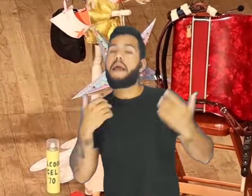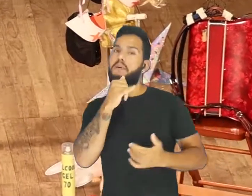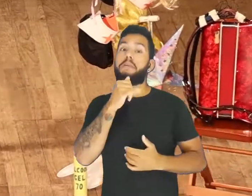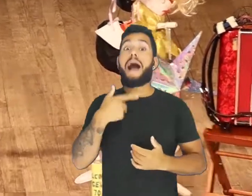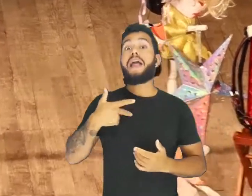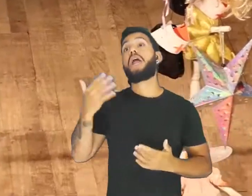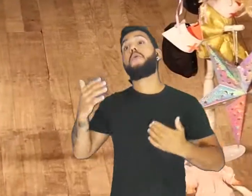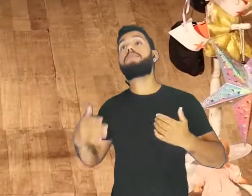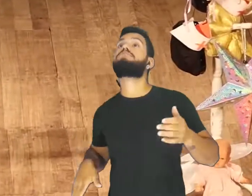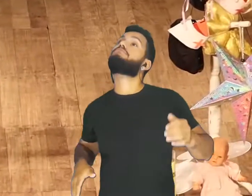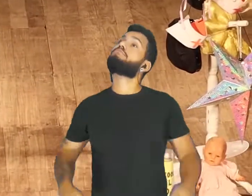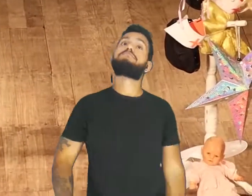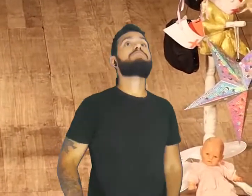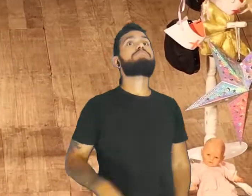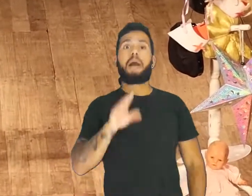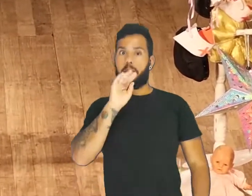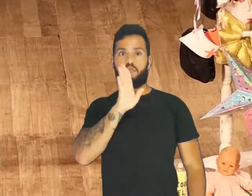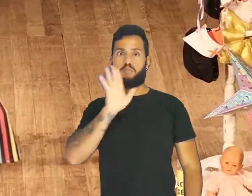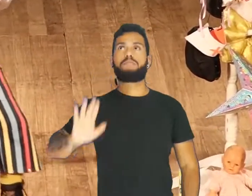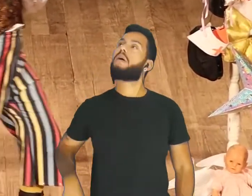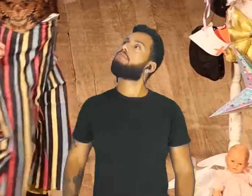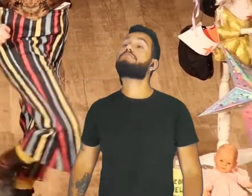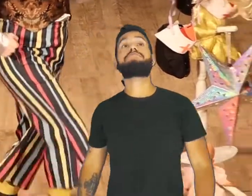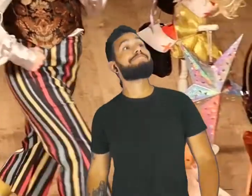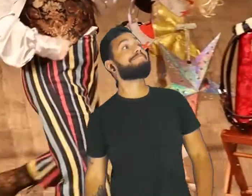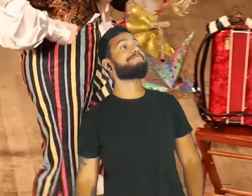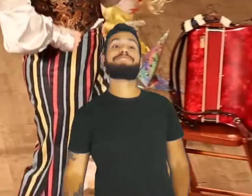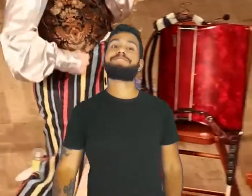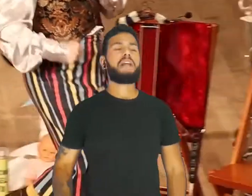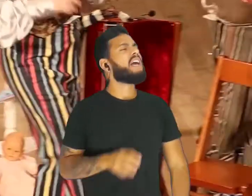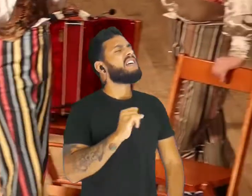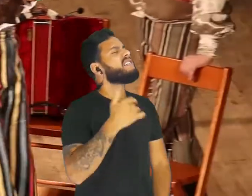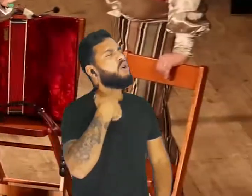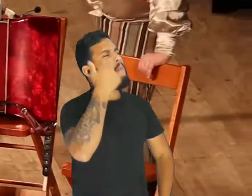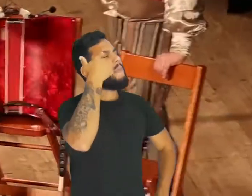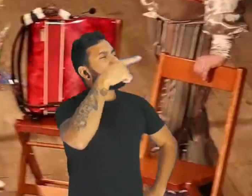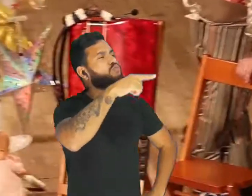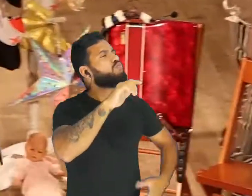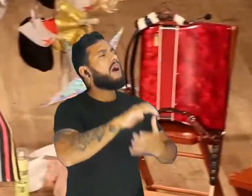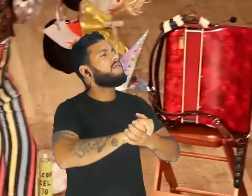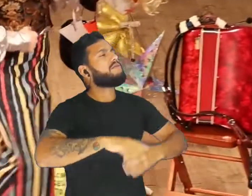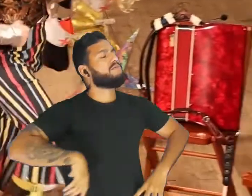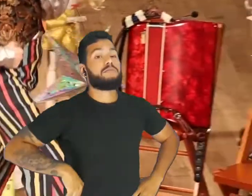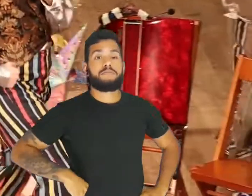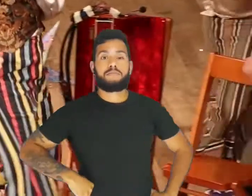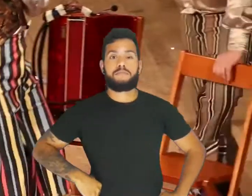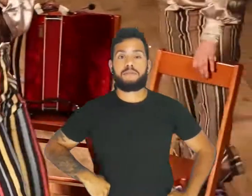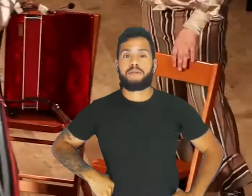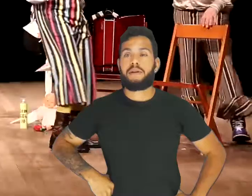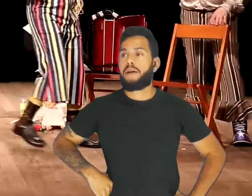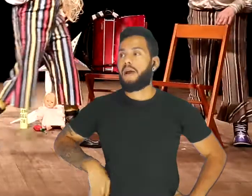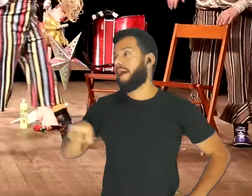nós estamos aqui gravando pra SMED. Passeio! Estou passeando no parque, sim. Fala, ó. É o